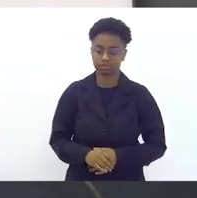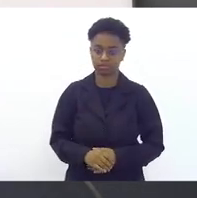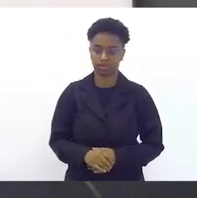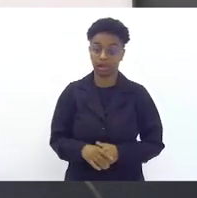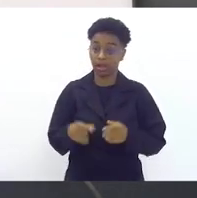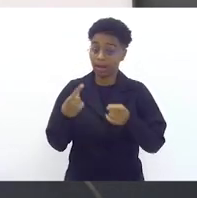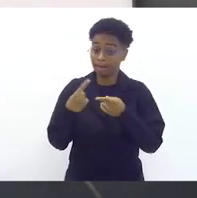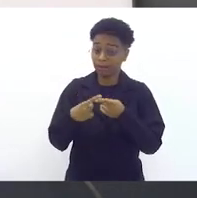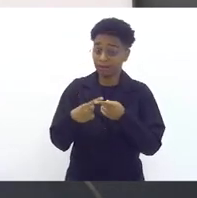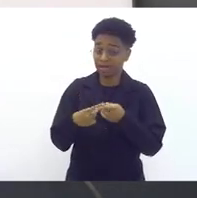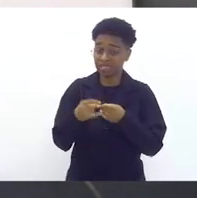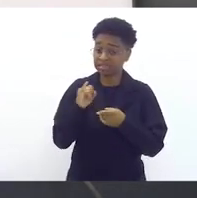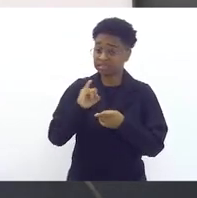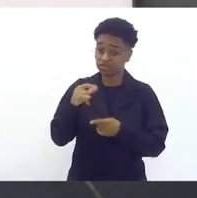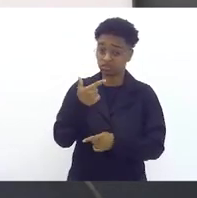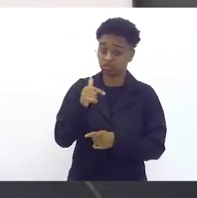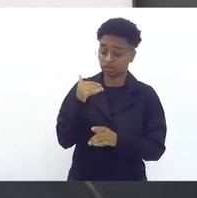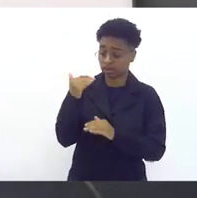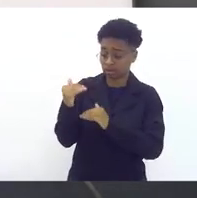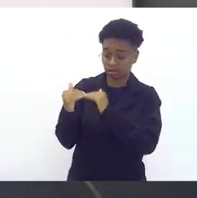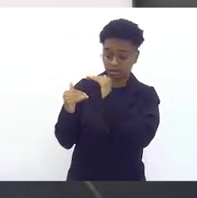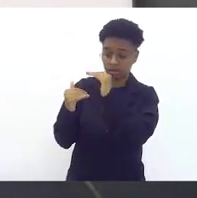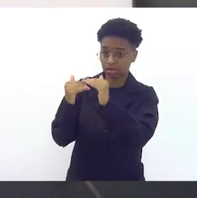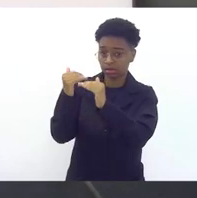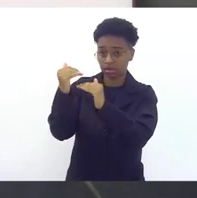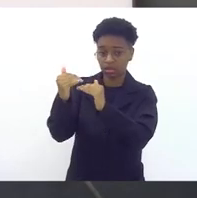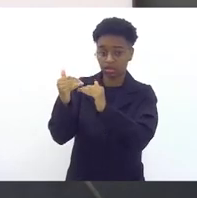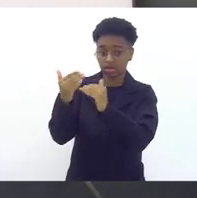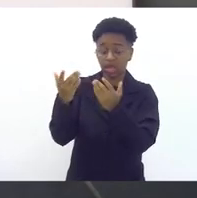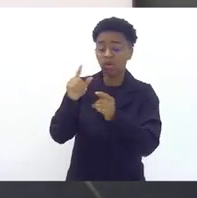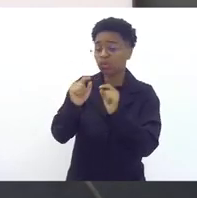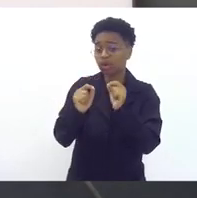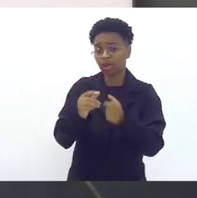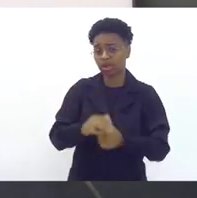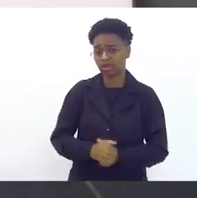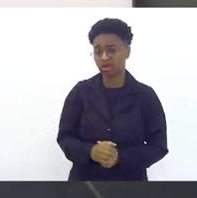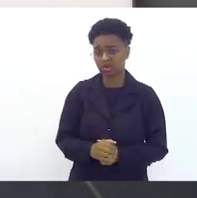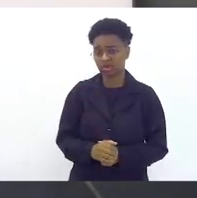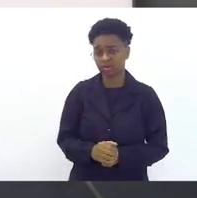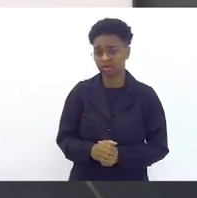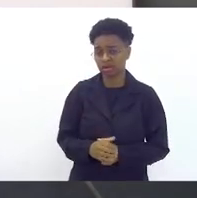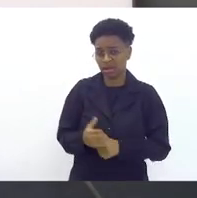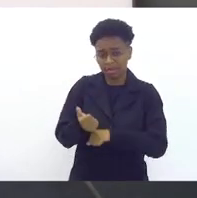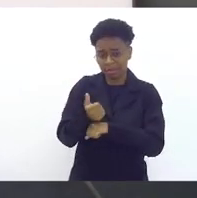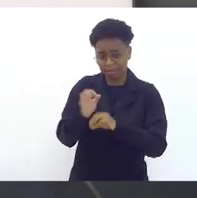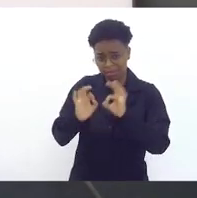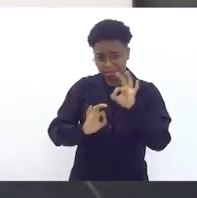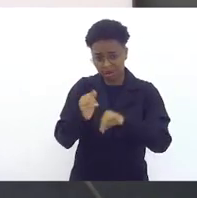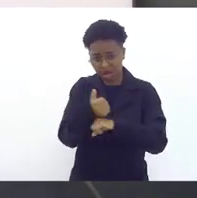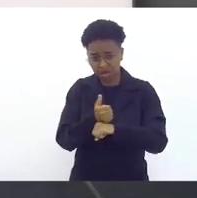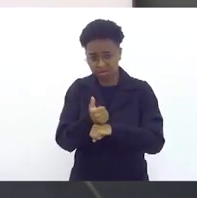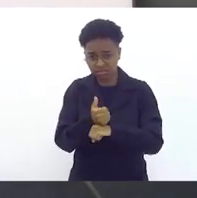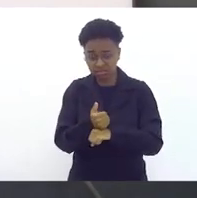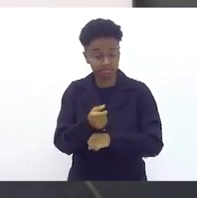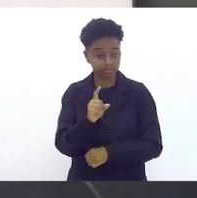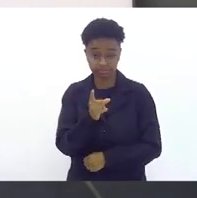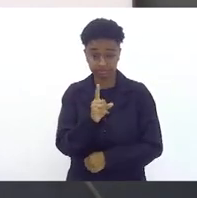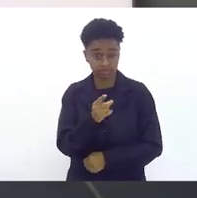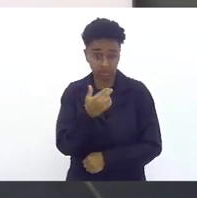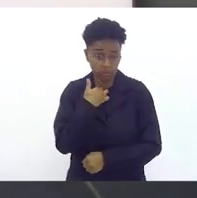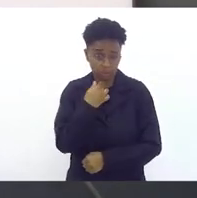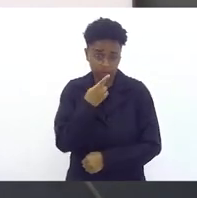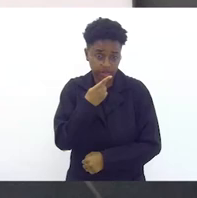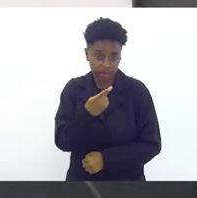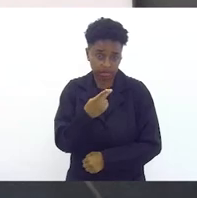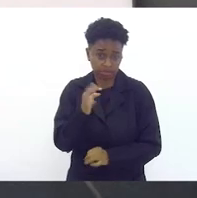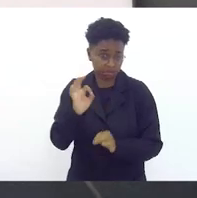Porque, se ninguém for promovido, o que pode se chamar? Plano de cargos? Carreiras? Não. Não pode se chamar de